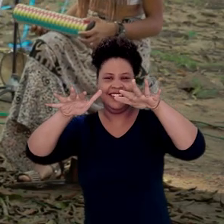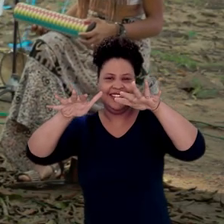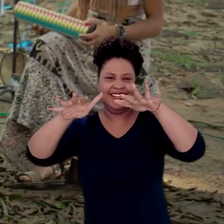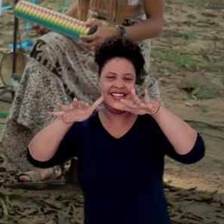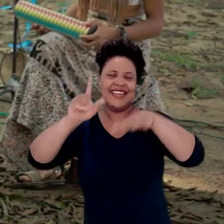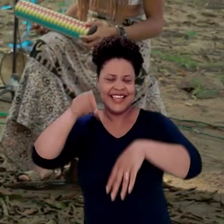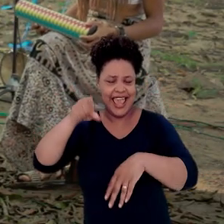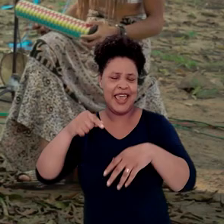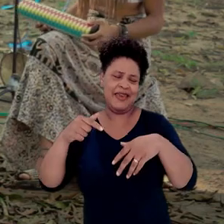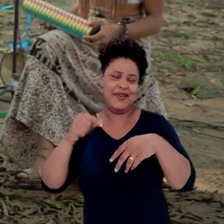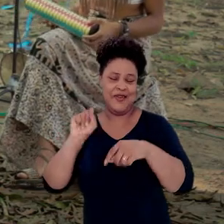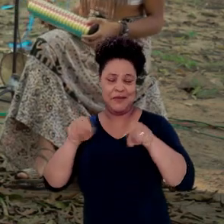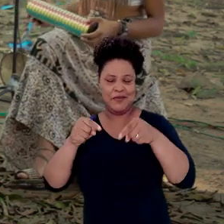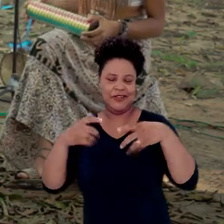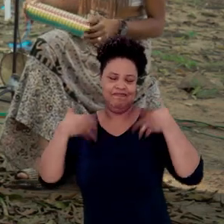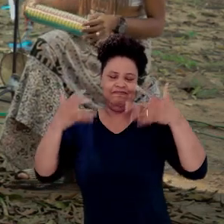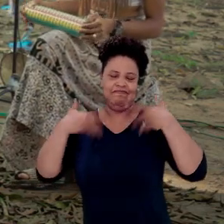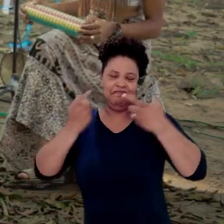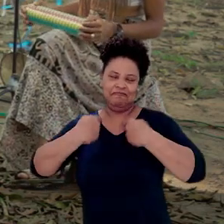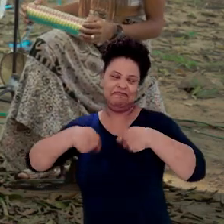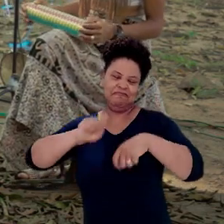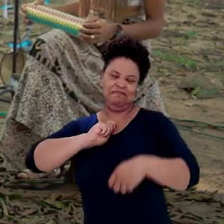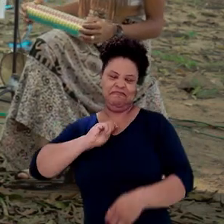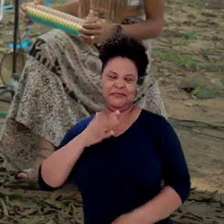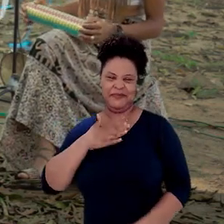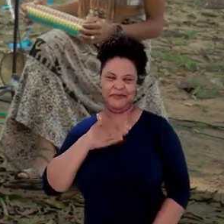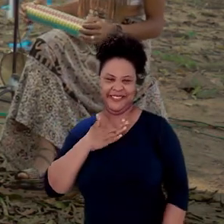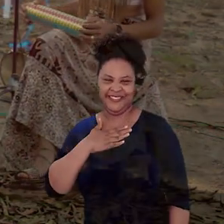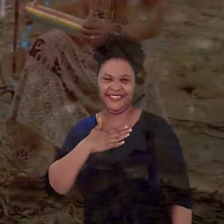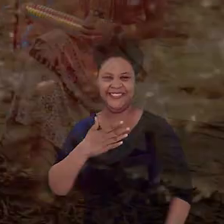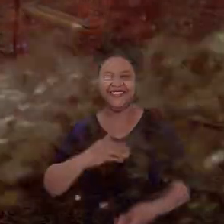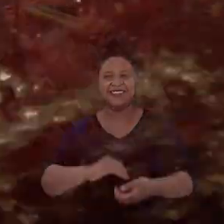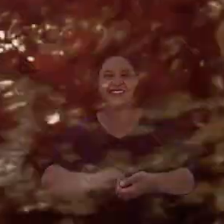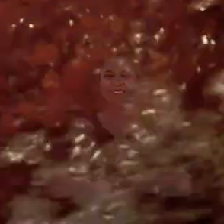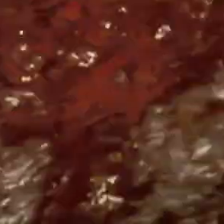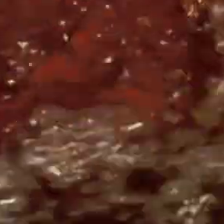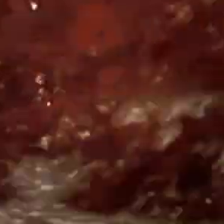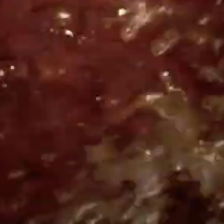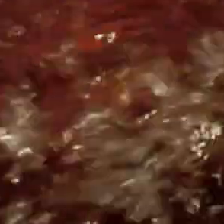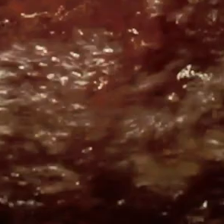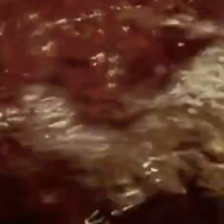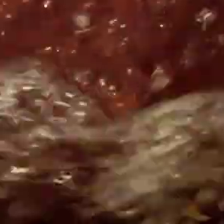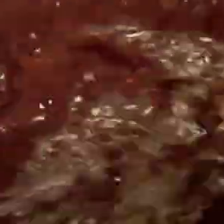E é outra música que vem me dando muitas alegrias.